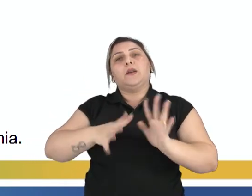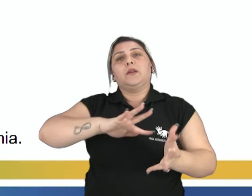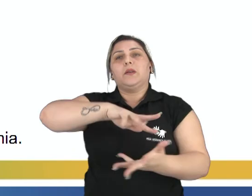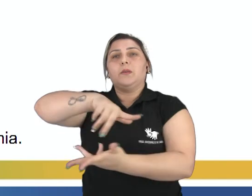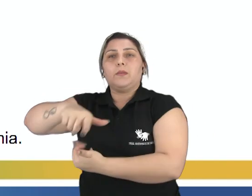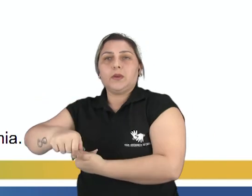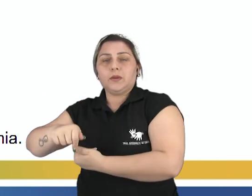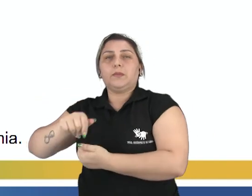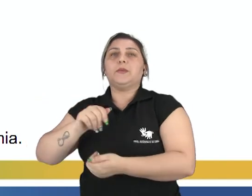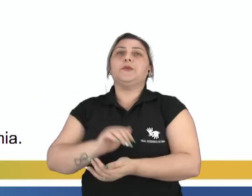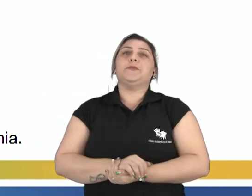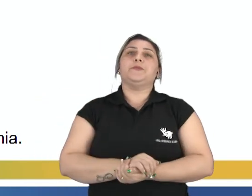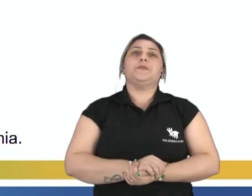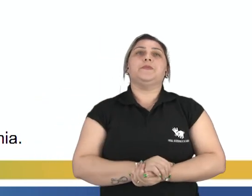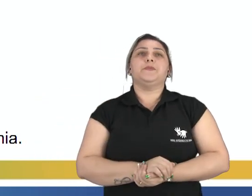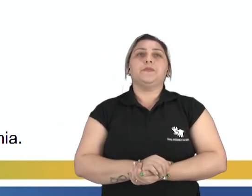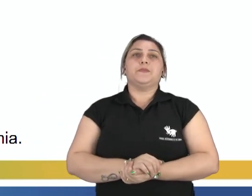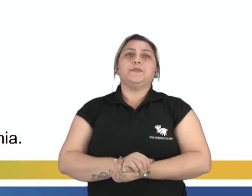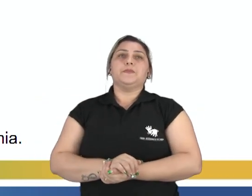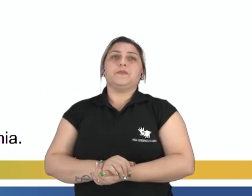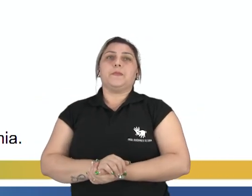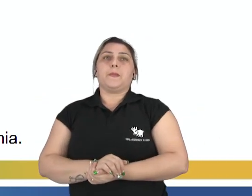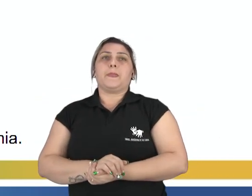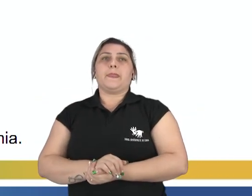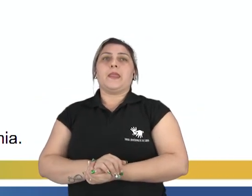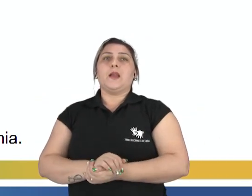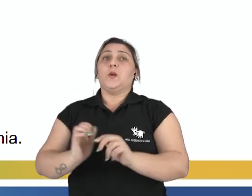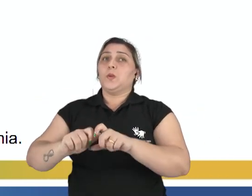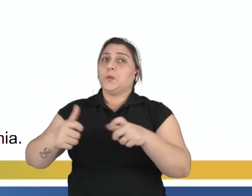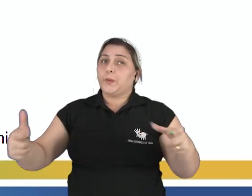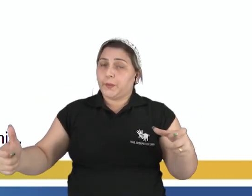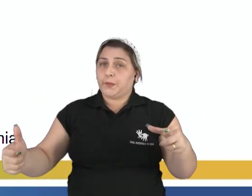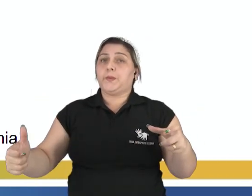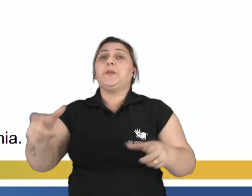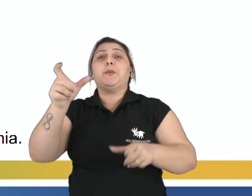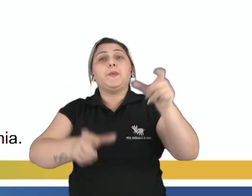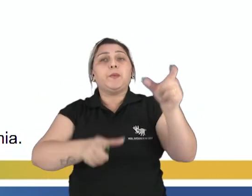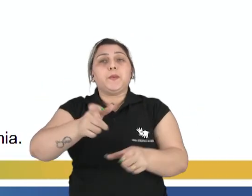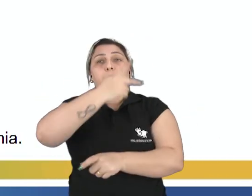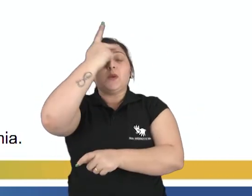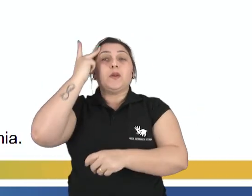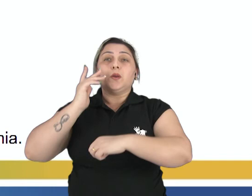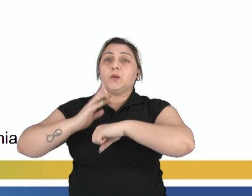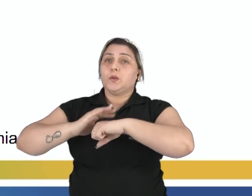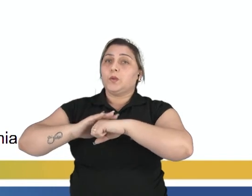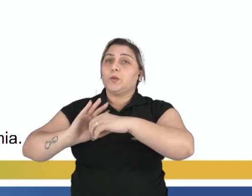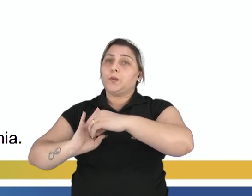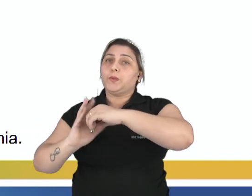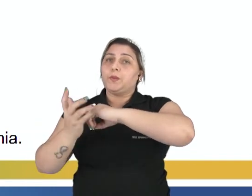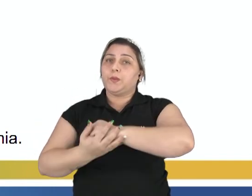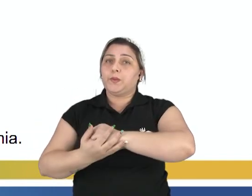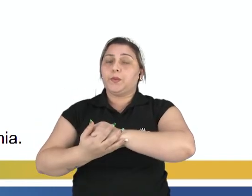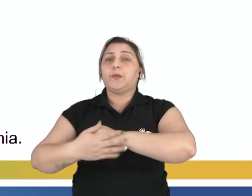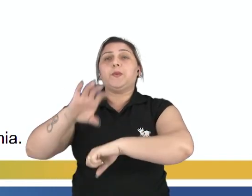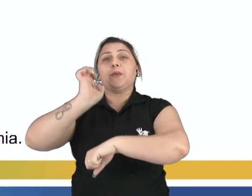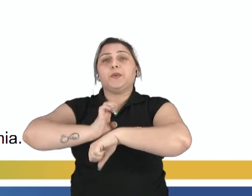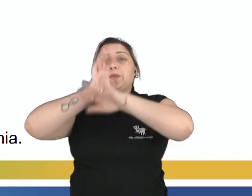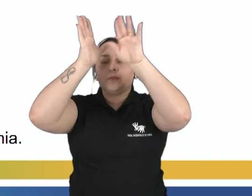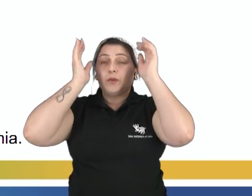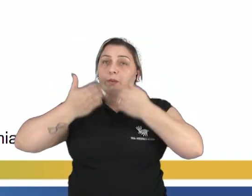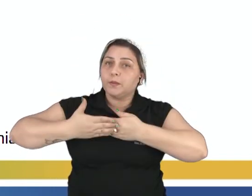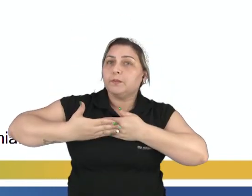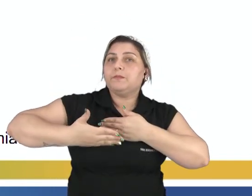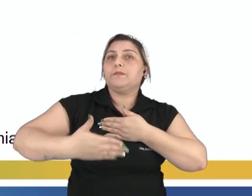essa notícia? Vamos ver? O aumento dos casos de Covid-19 no estado do Acre. Então, a partir